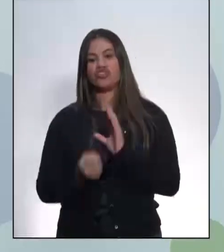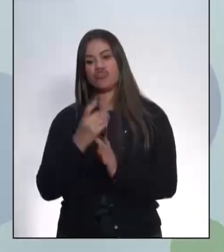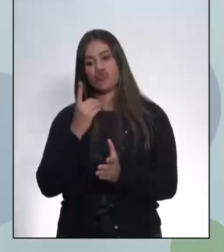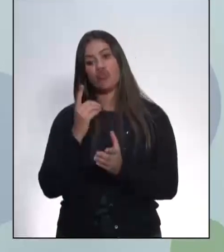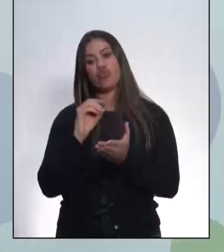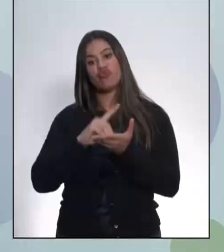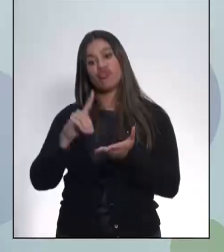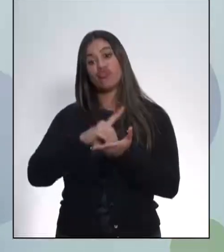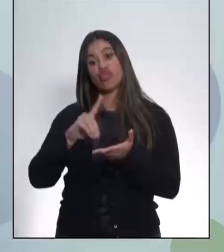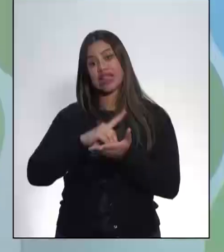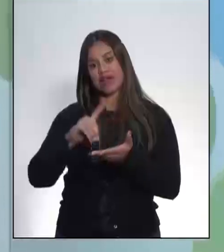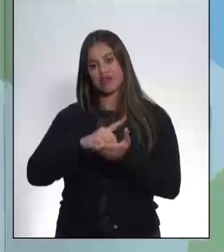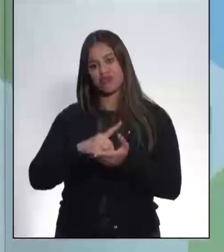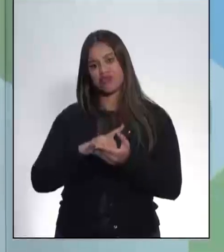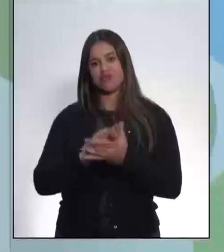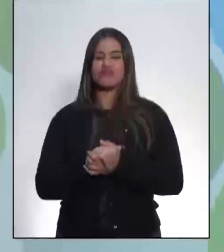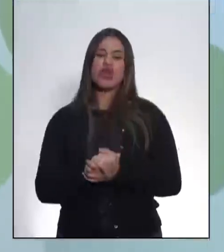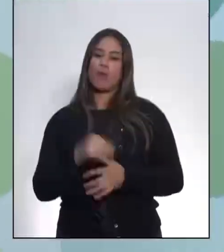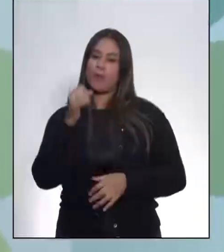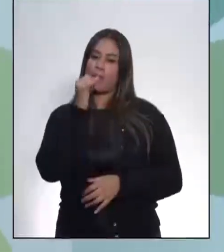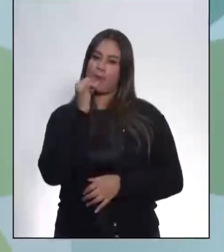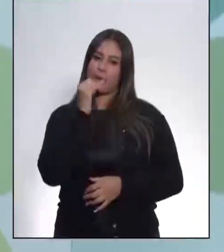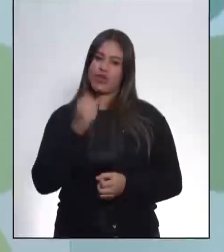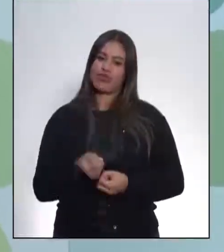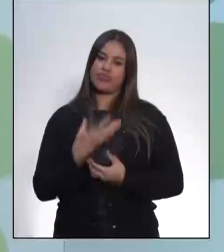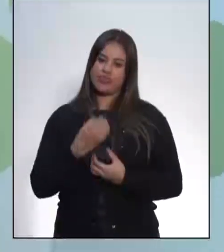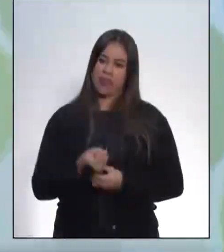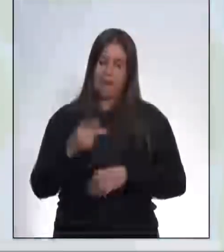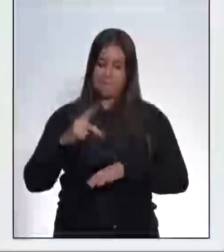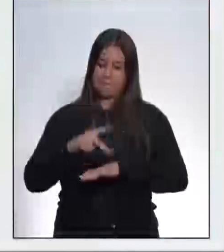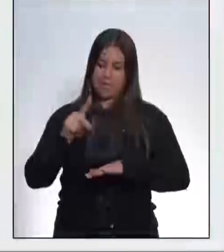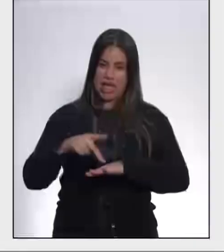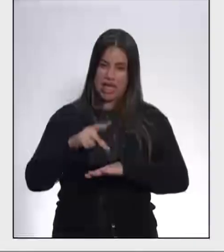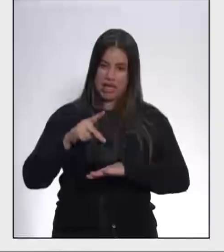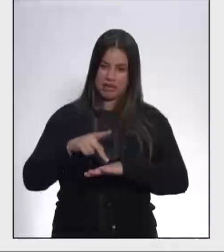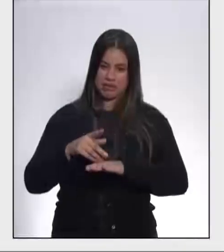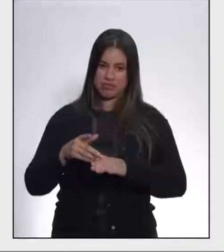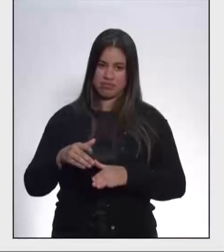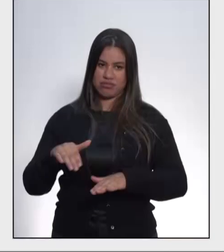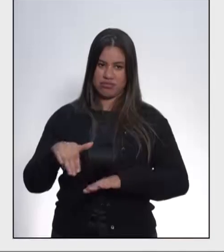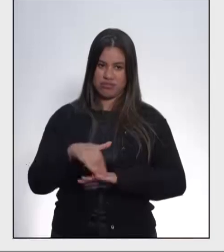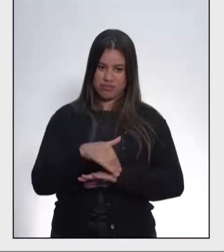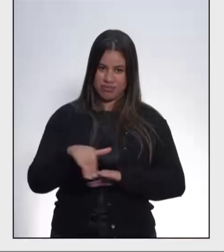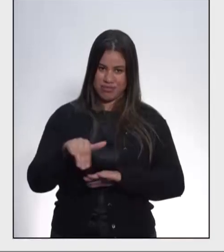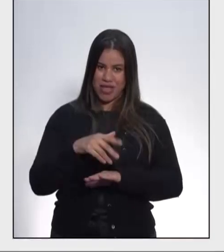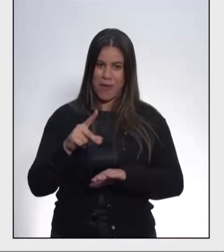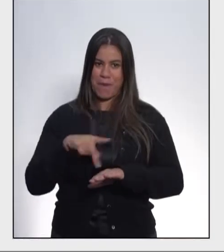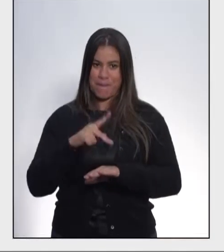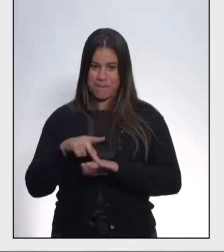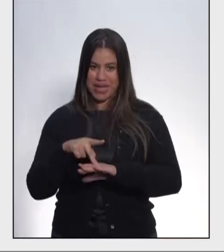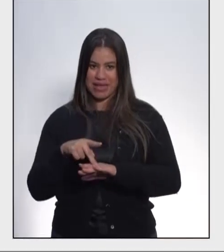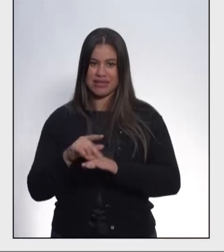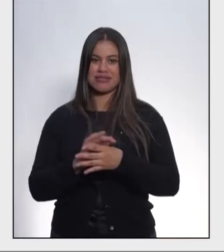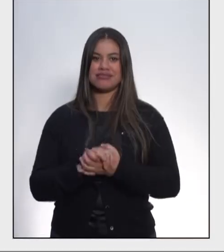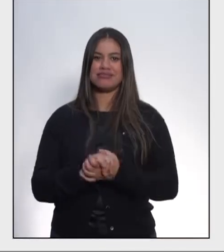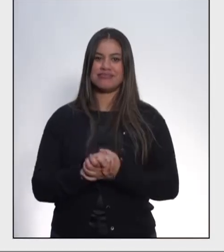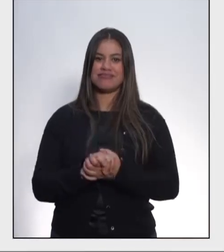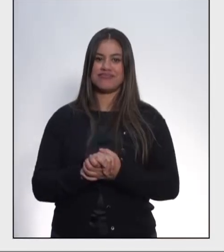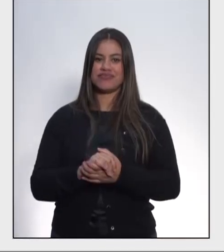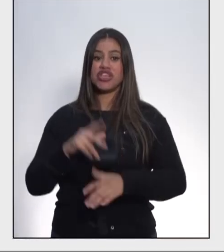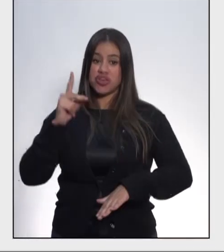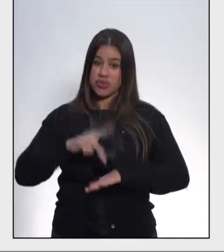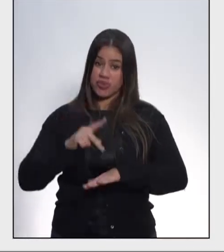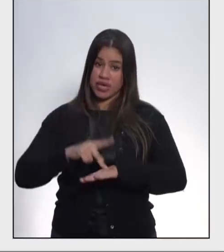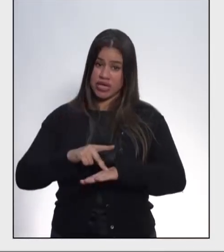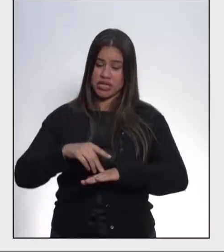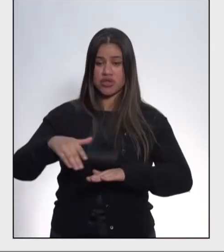Por exemplo, né? Aquele famoso poema, no meio do caminho tinha uma pedra no meio do caminho. Vamos lá? No meio do caminho tinha uma pedra no meio do caminho. Tinha uma pedra,